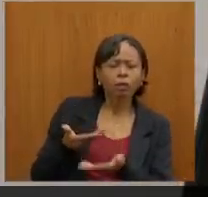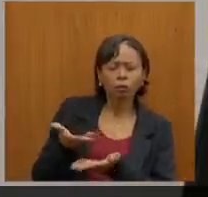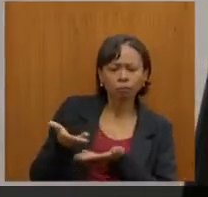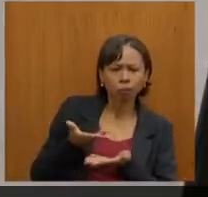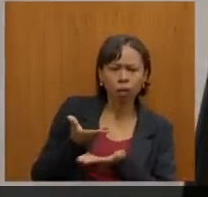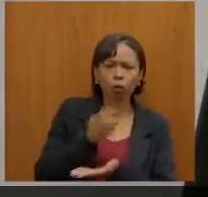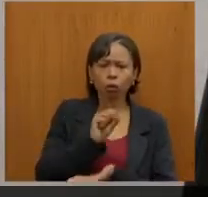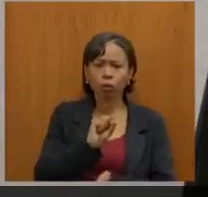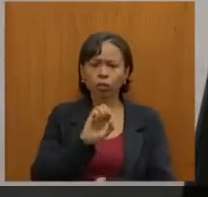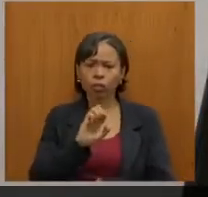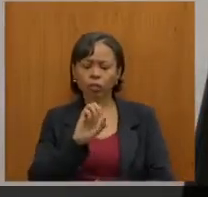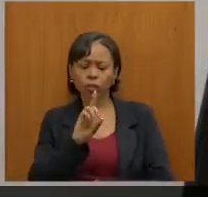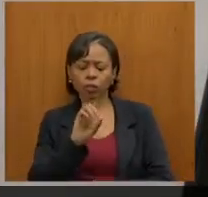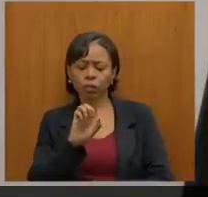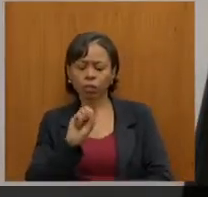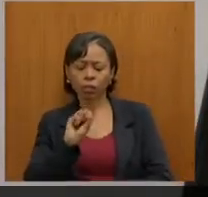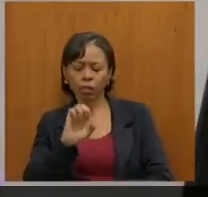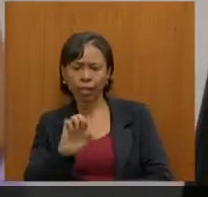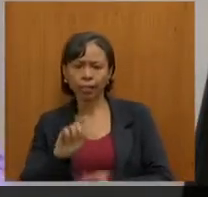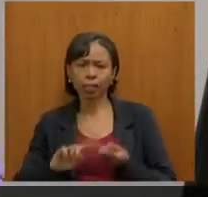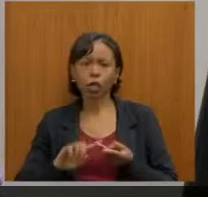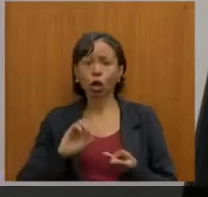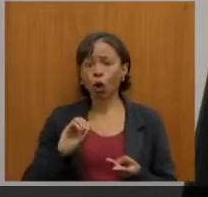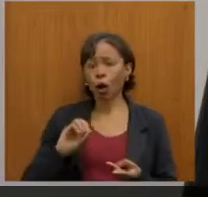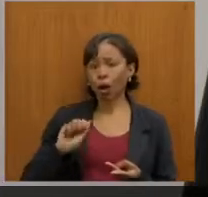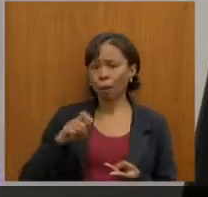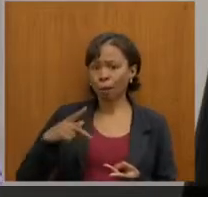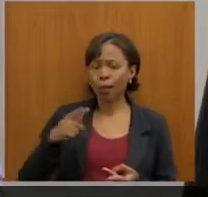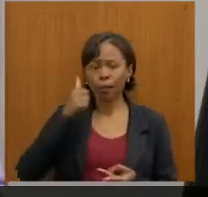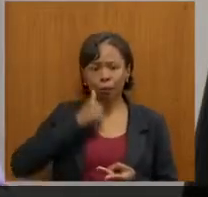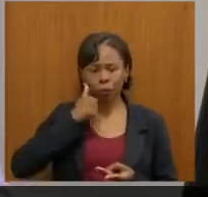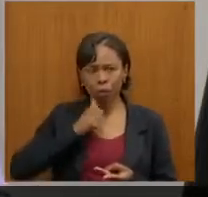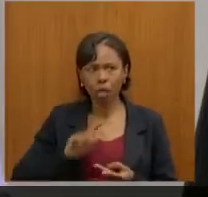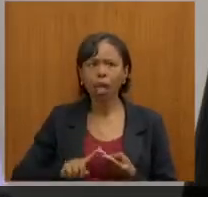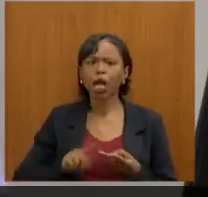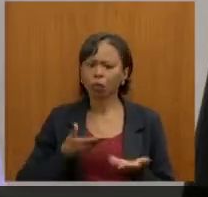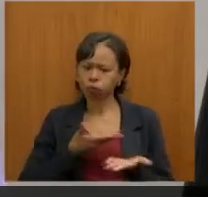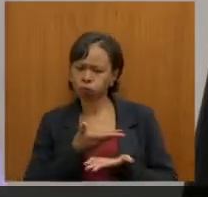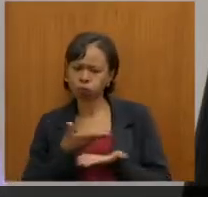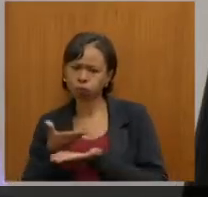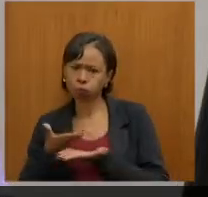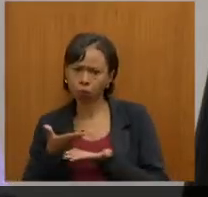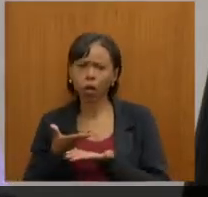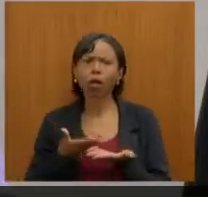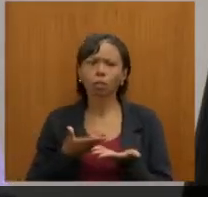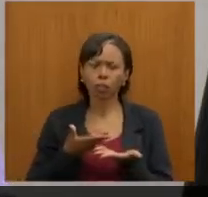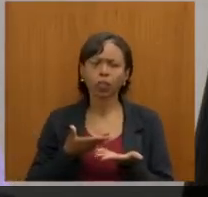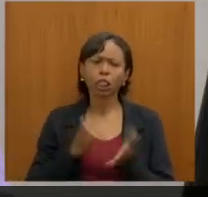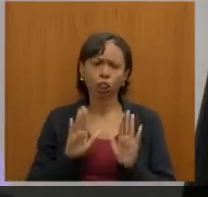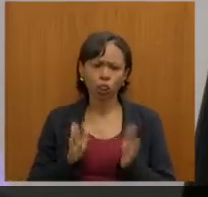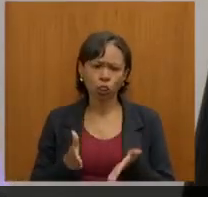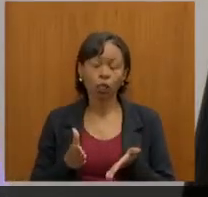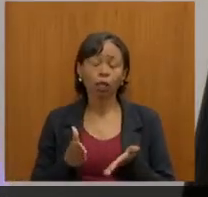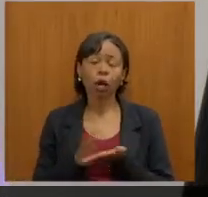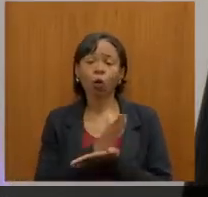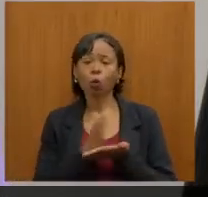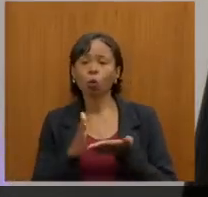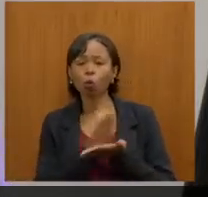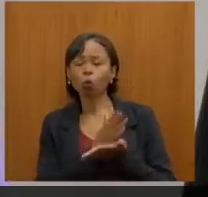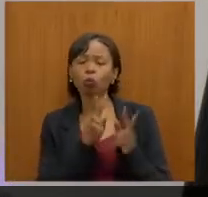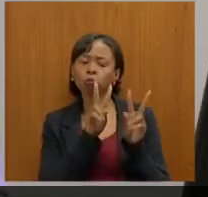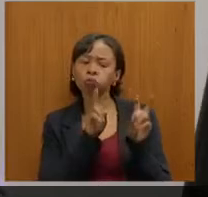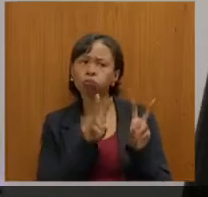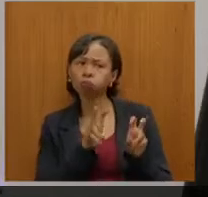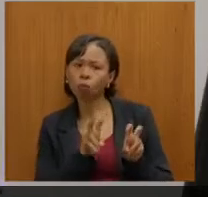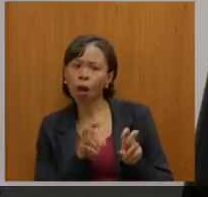com a sedese dialogado com AB mulher use aqui na presença da autora Isabel temos algumas questões